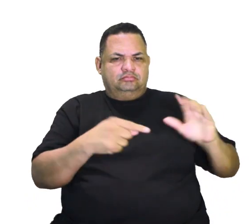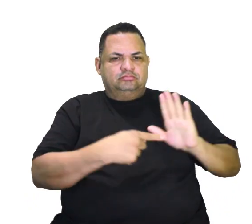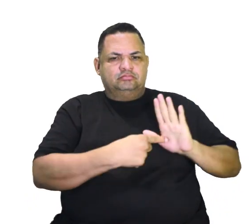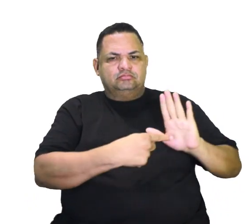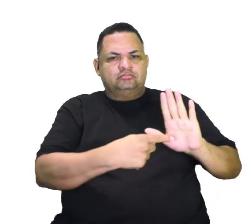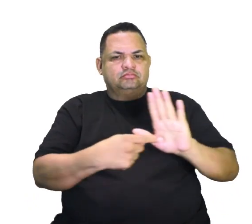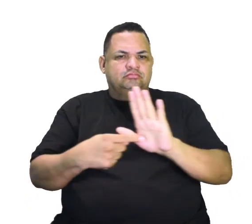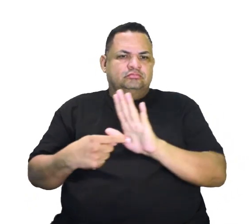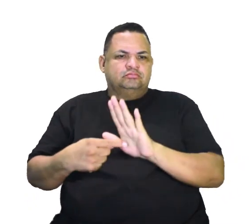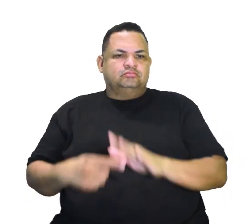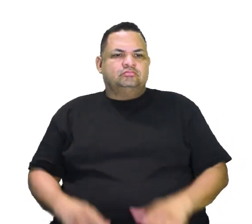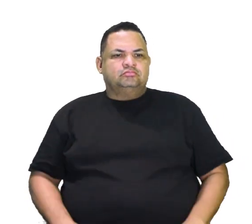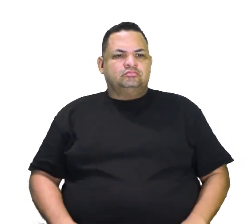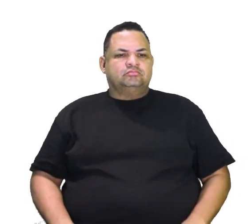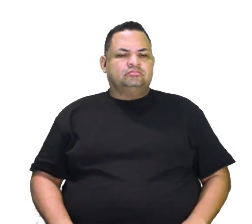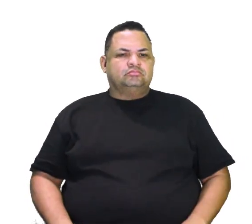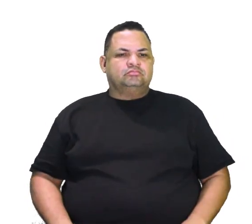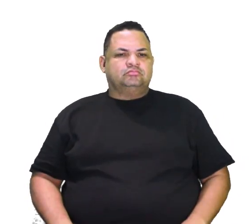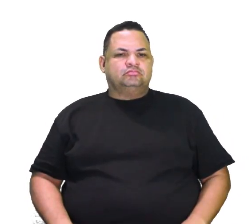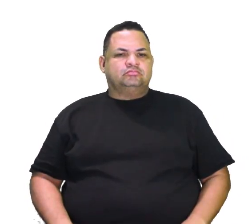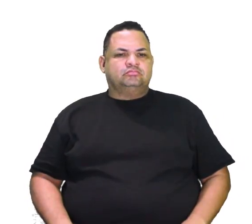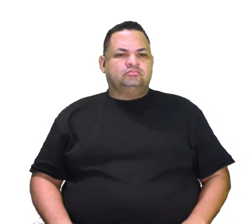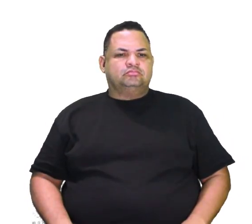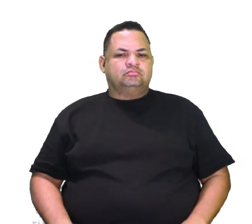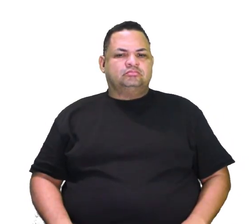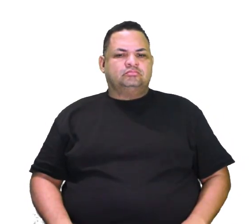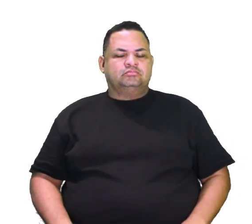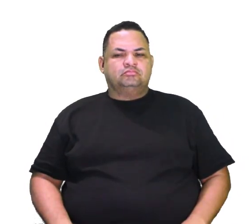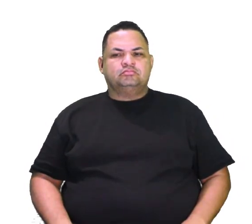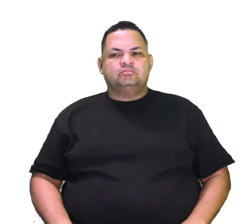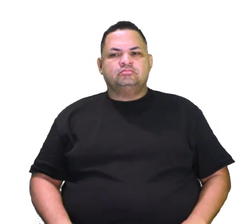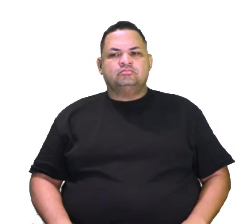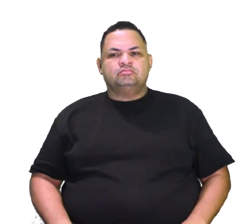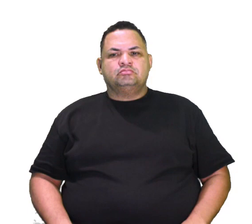Exposta, então, aí em uma galeria.